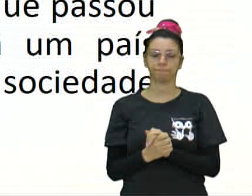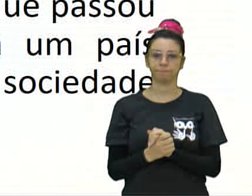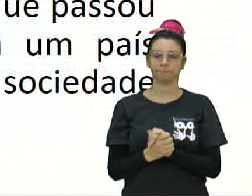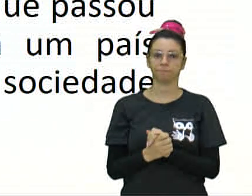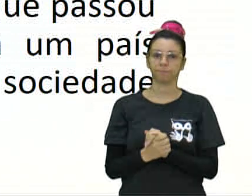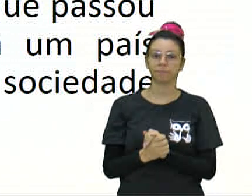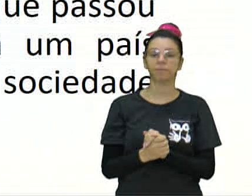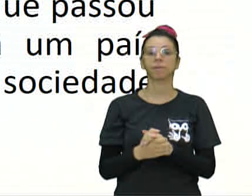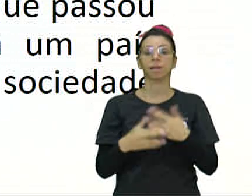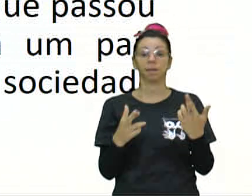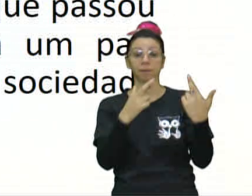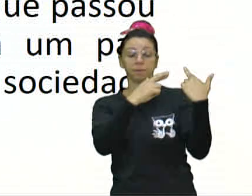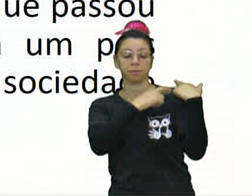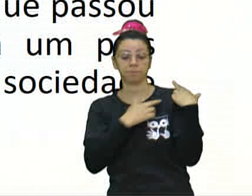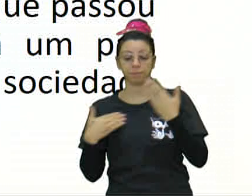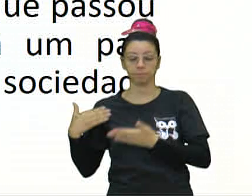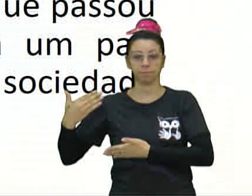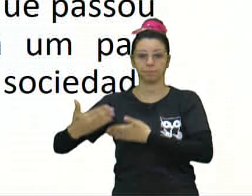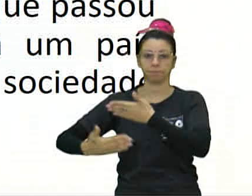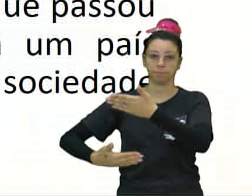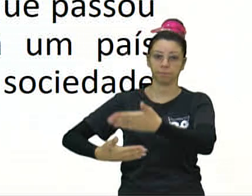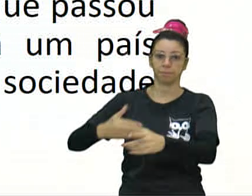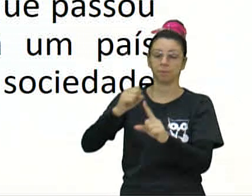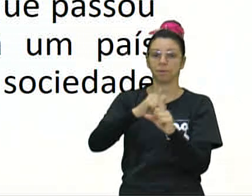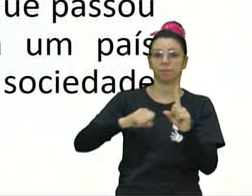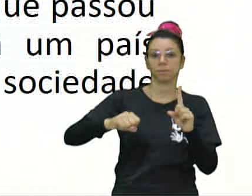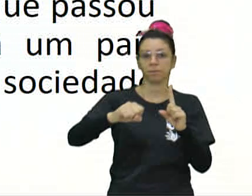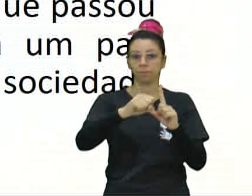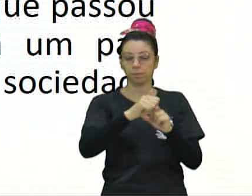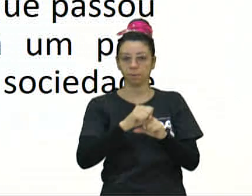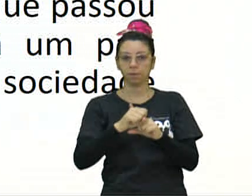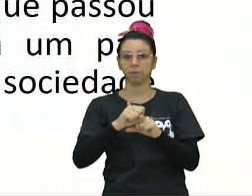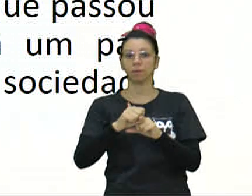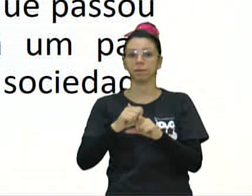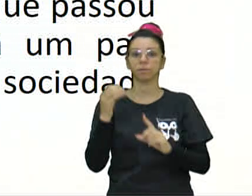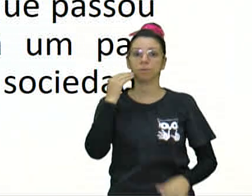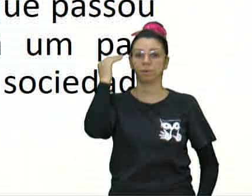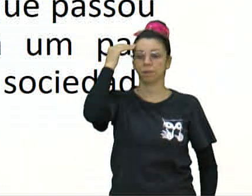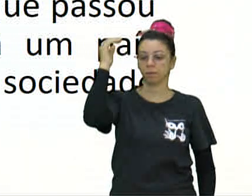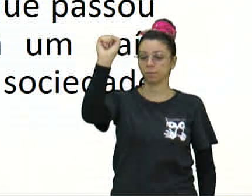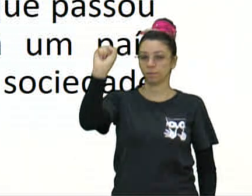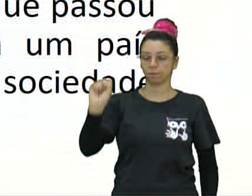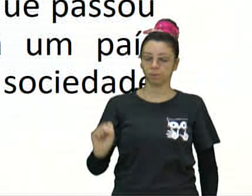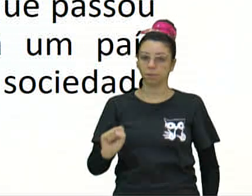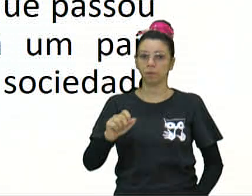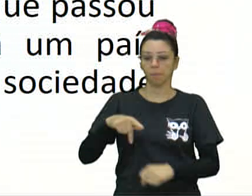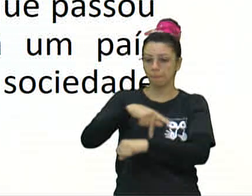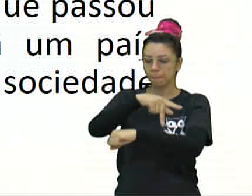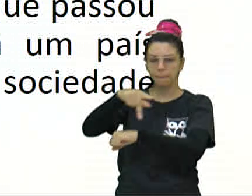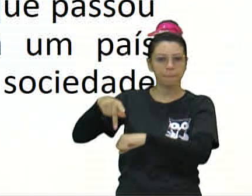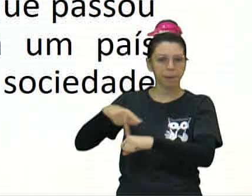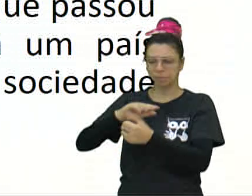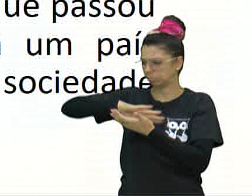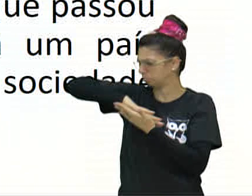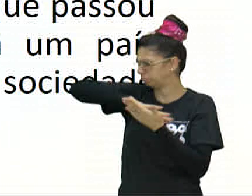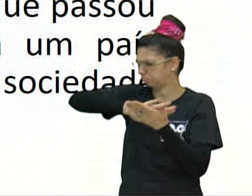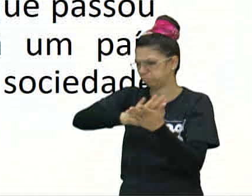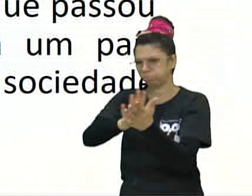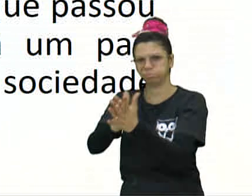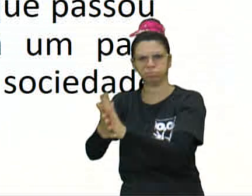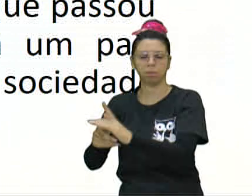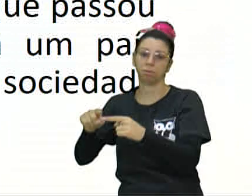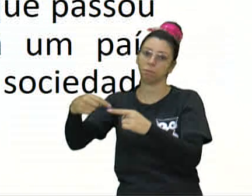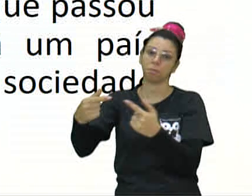dos responsáveis pelo desenvolvimento da sociedade sul-coreana, que passou de um país subjugado, né, e devastado, pós-guerra, claro,